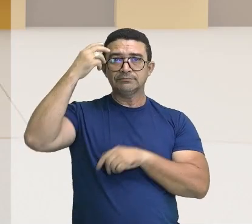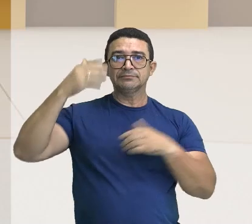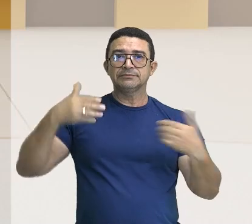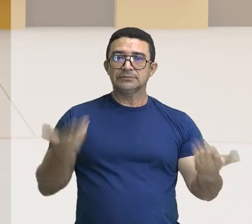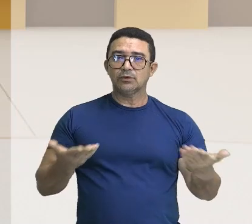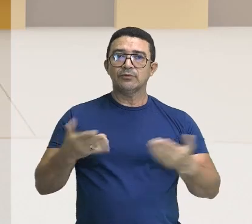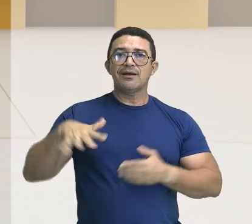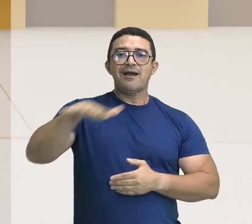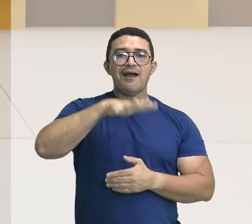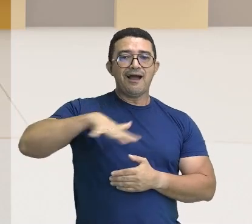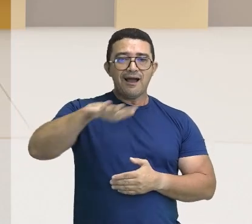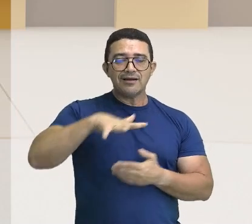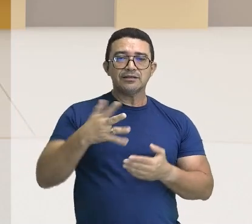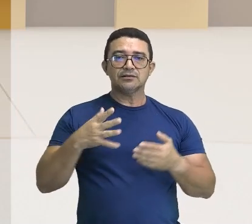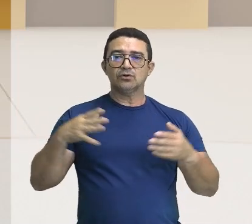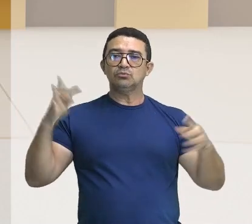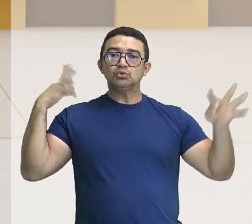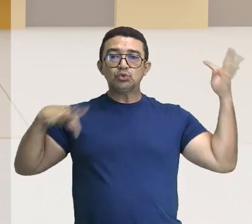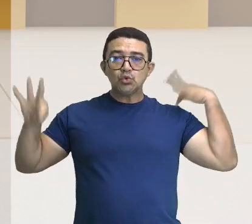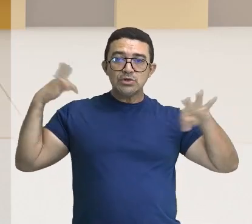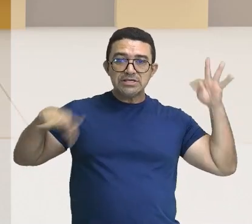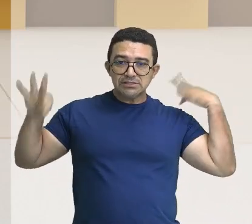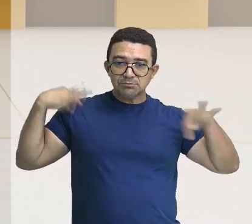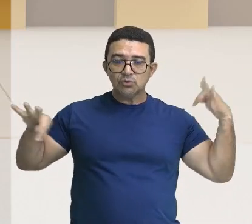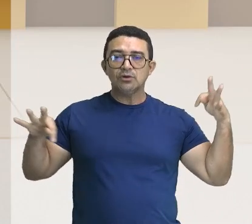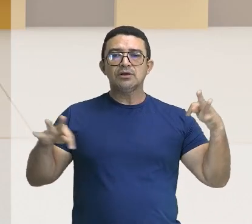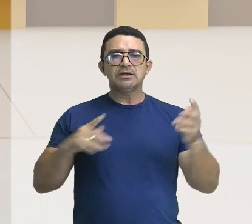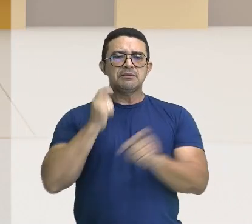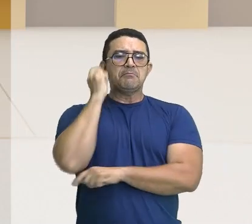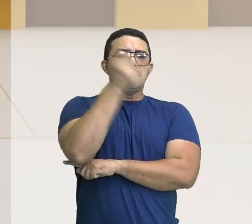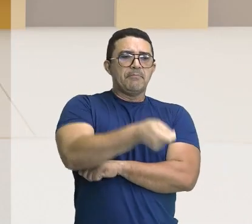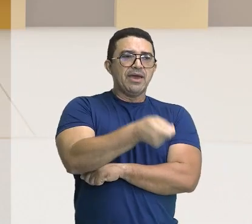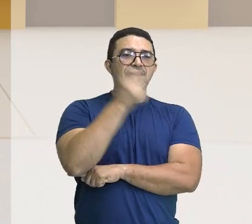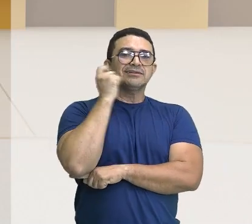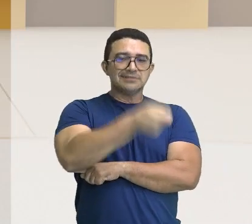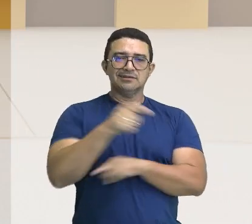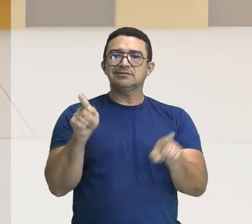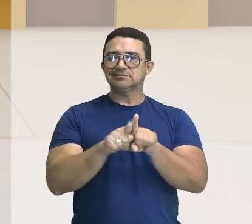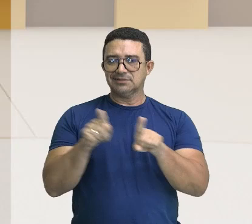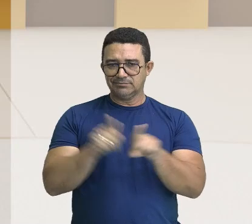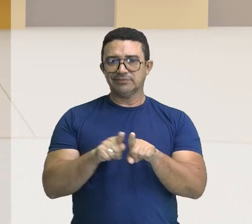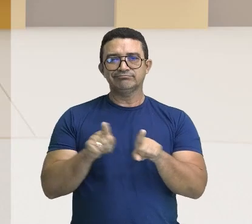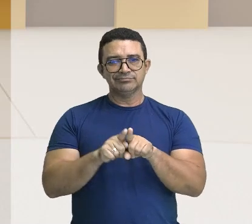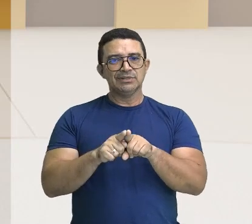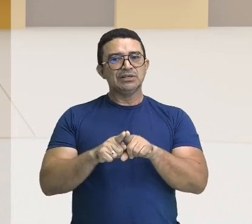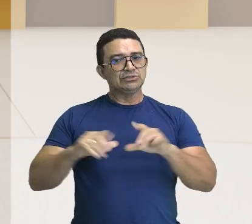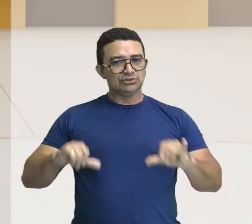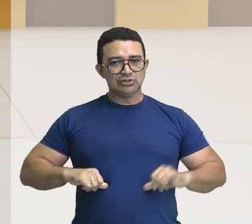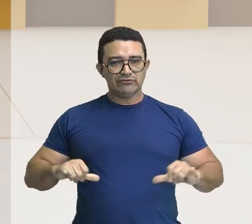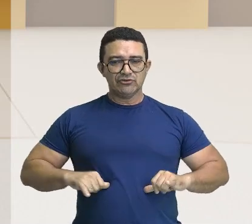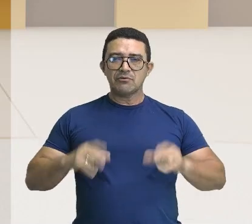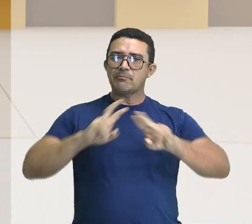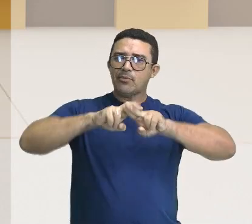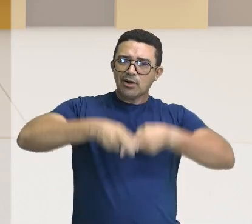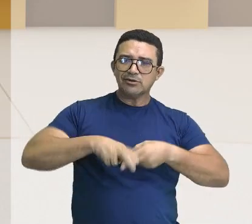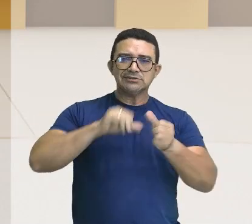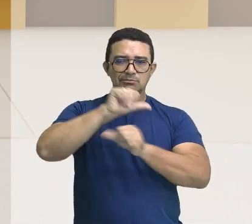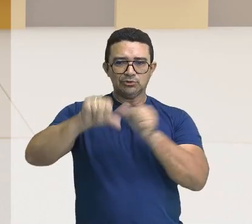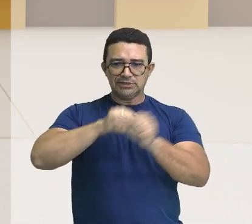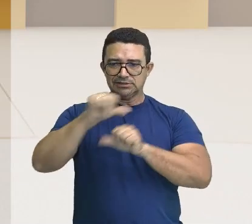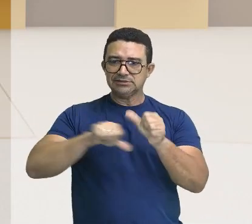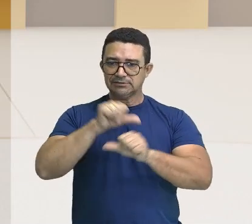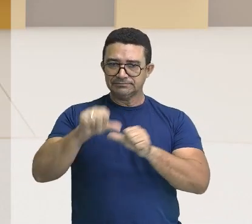setores como turismo e pesca, eles também são afetados pela degradação ambiental. As